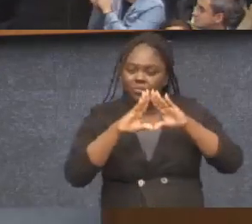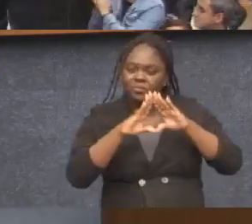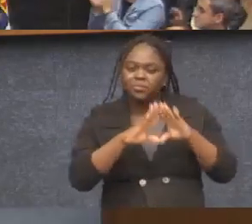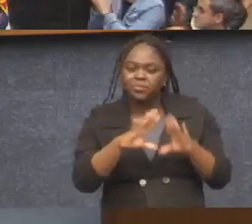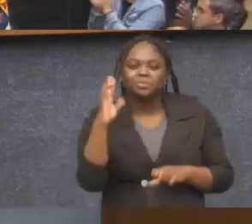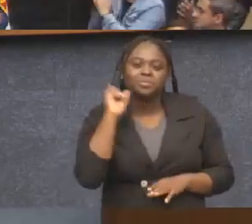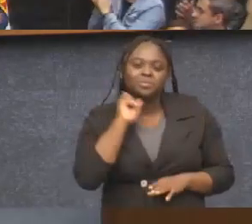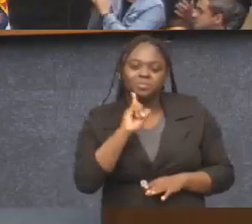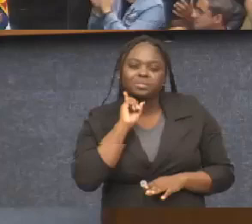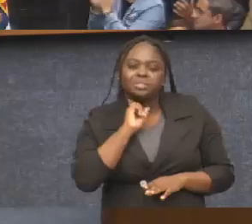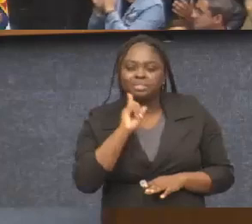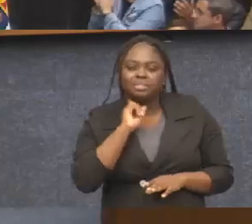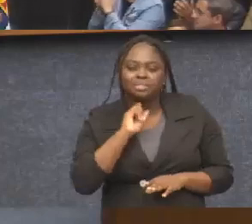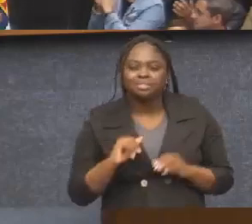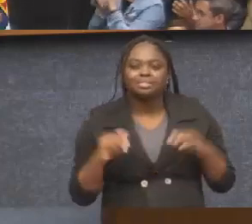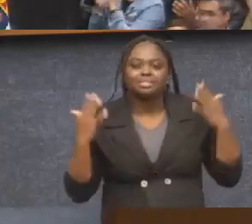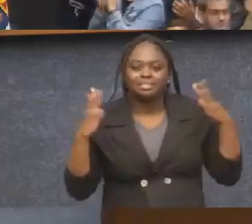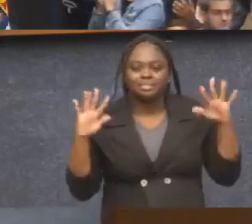de Minas Gerais.